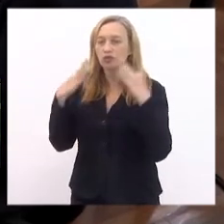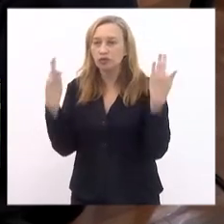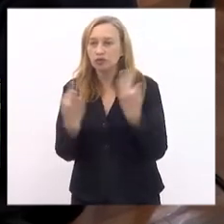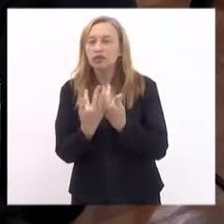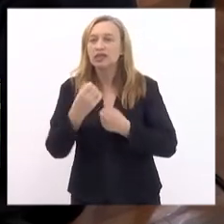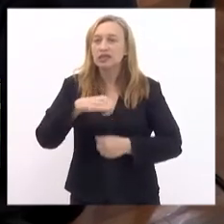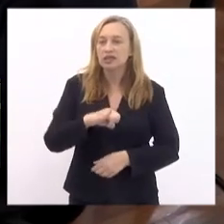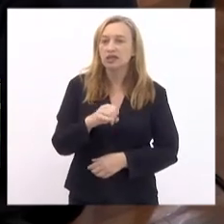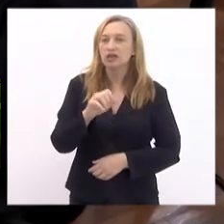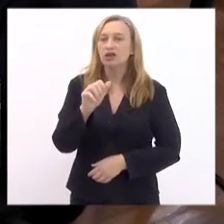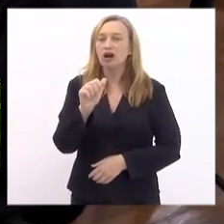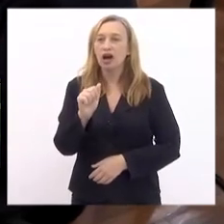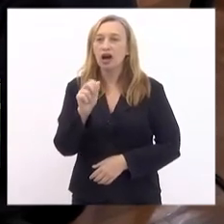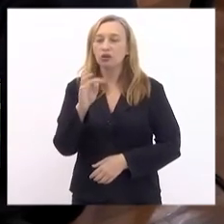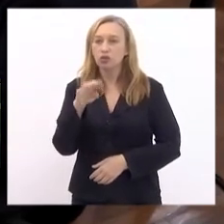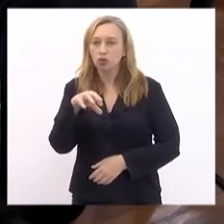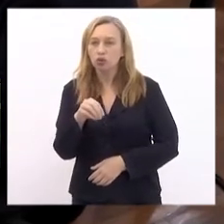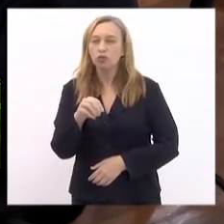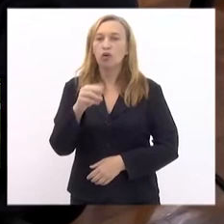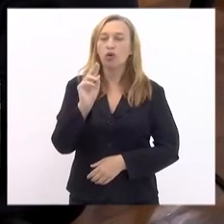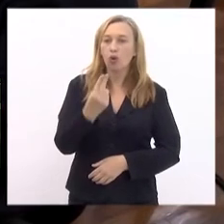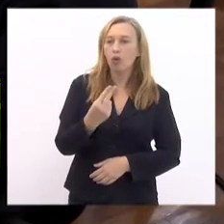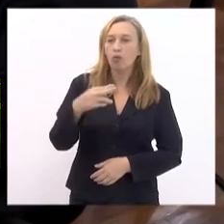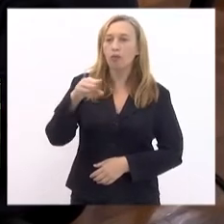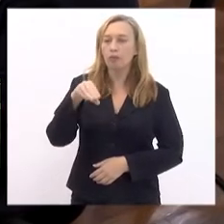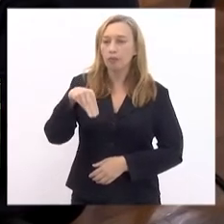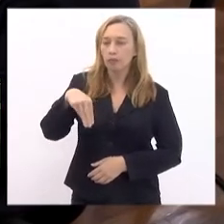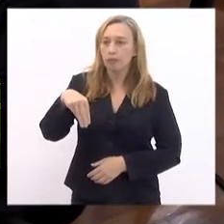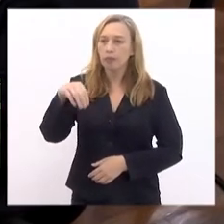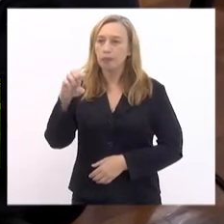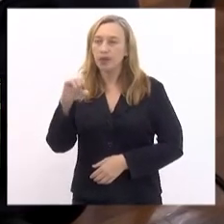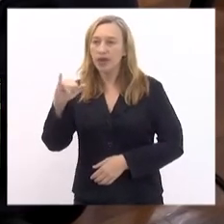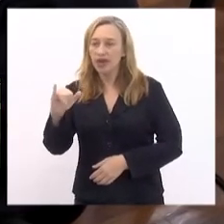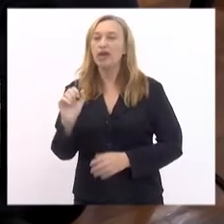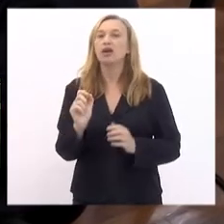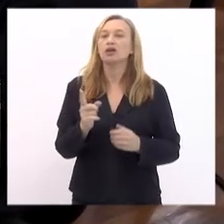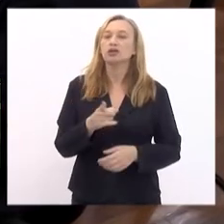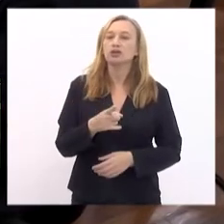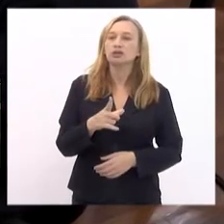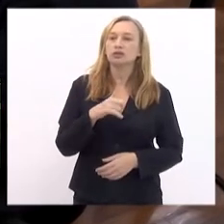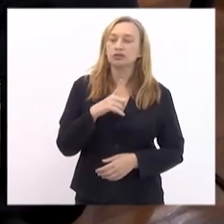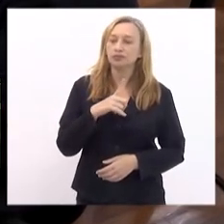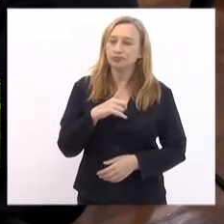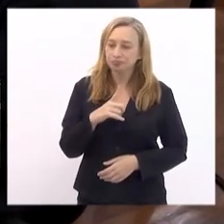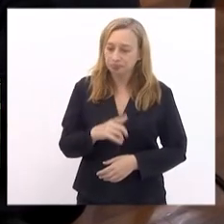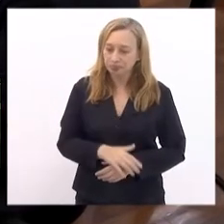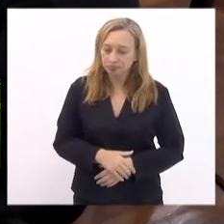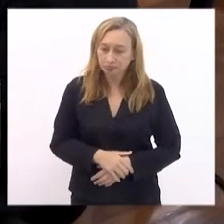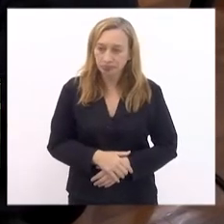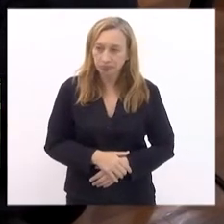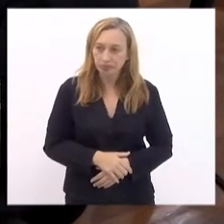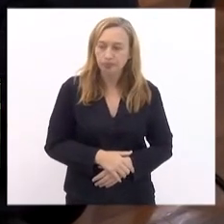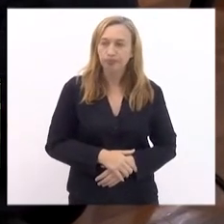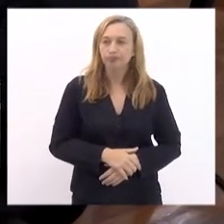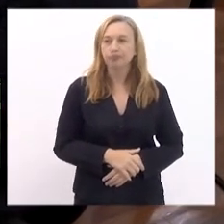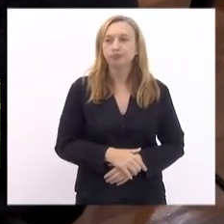um autônomo ou um MEI, um microempreendedor, a gente tem até